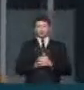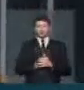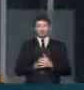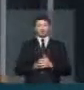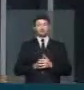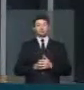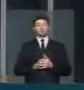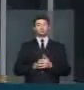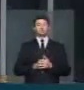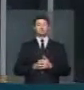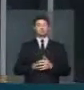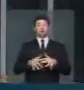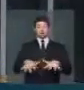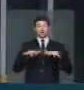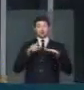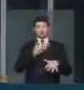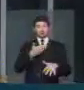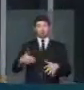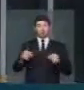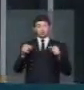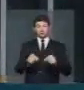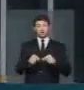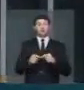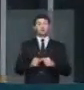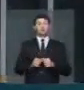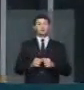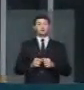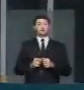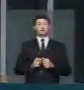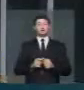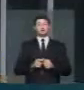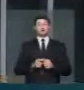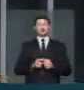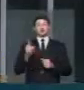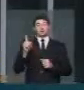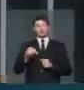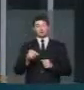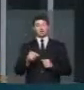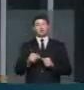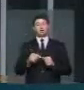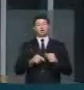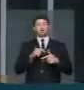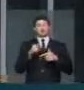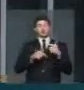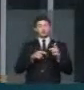Essa audiência pública foi uma ação...